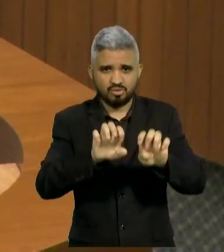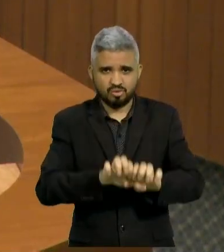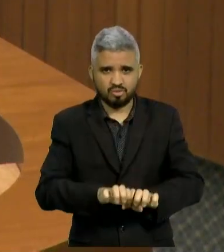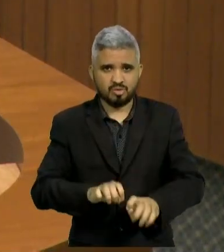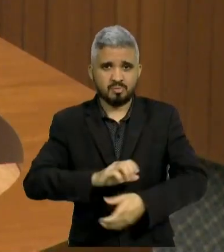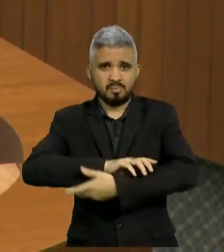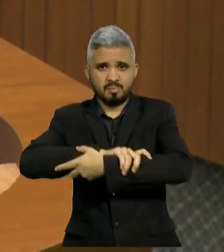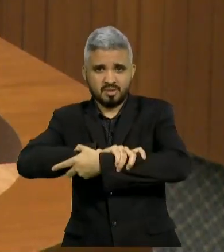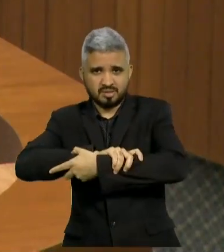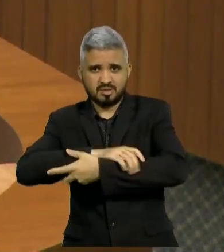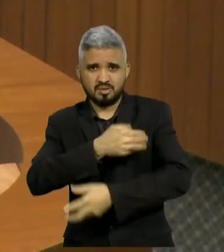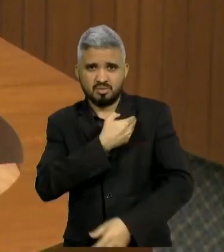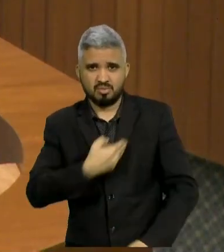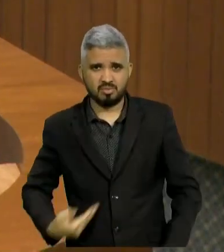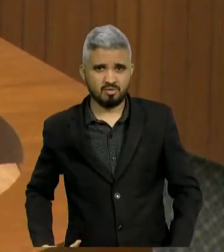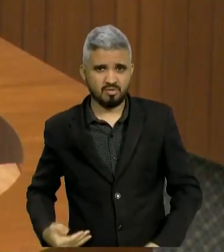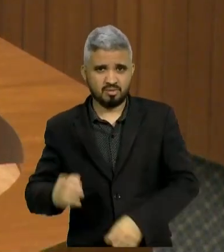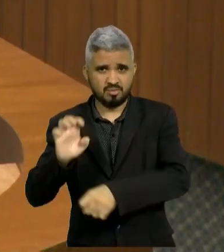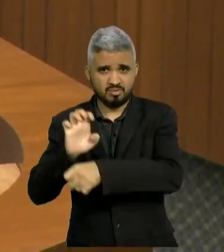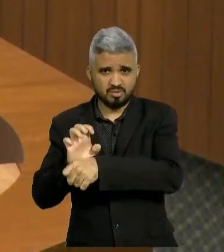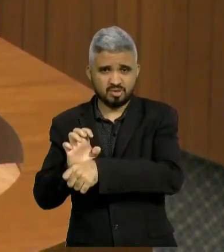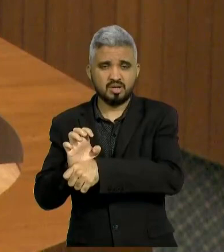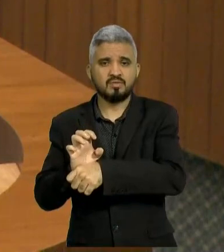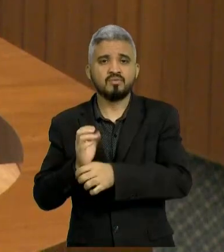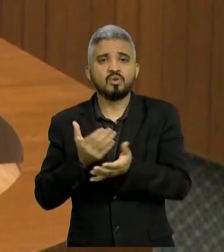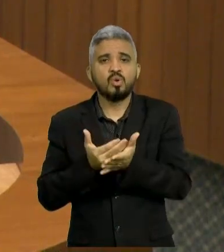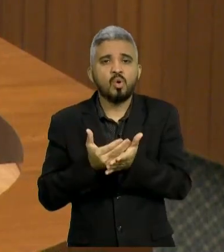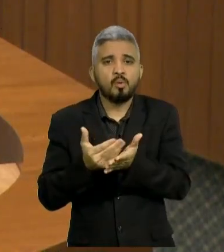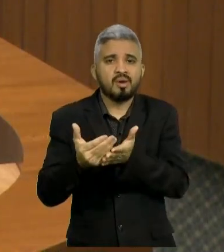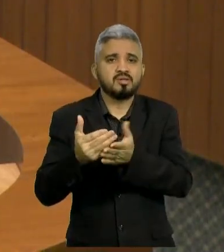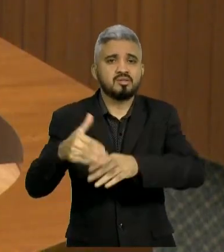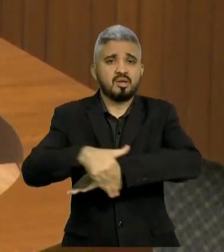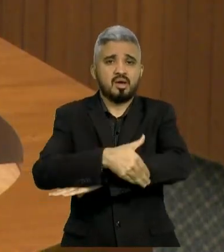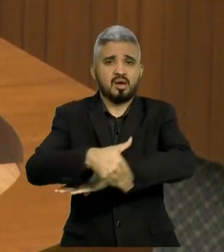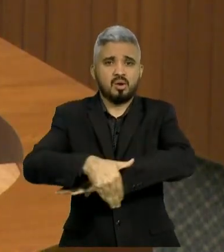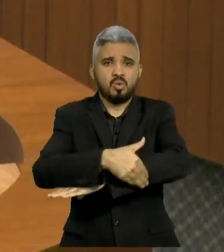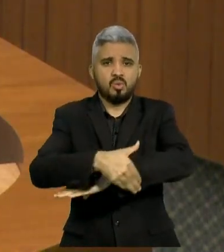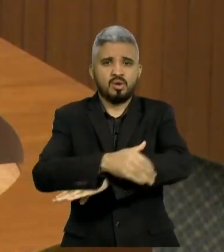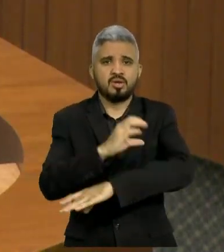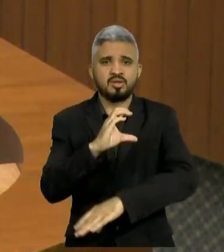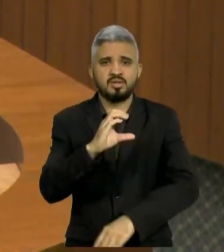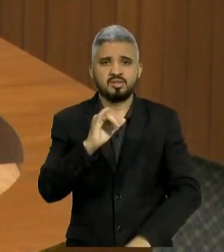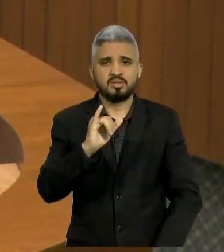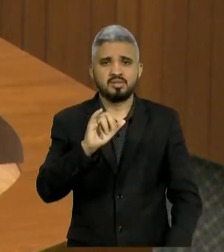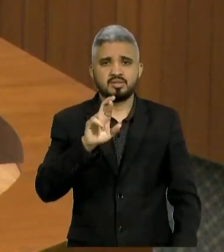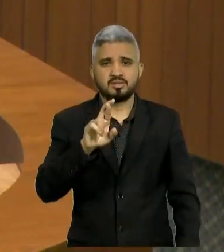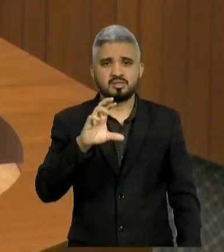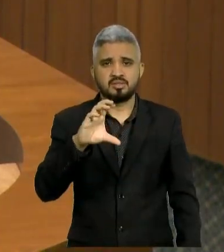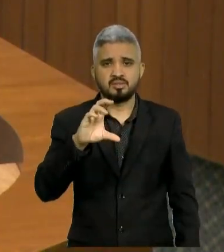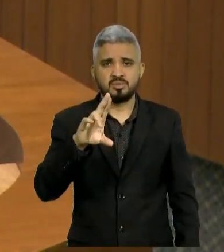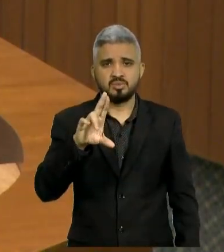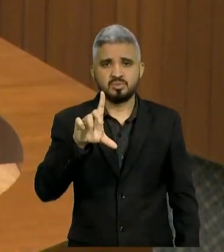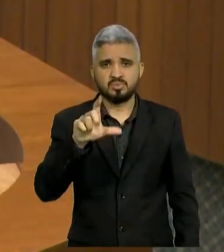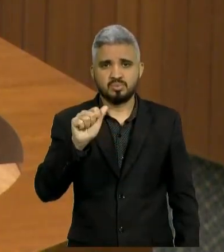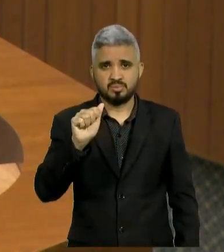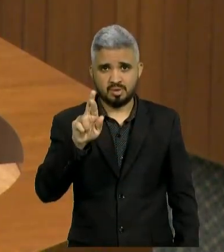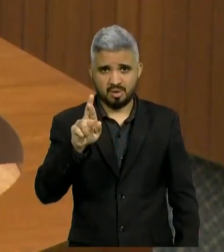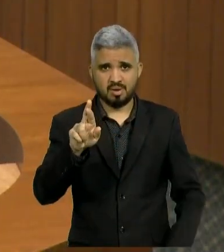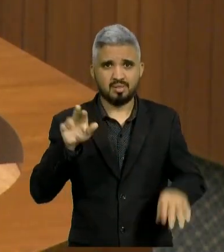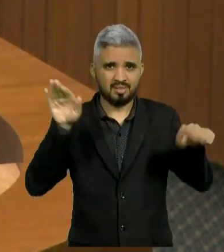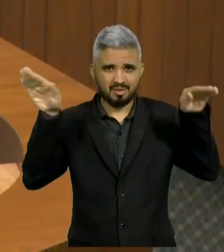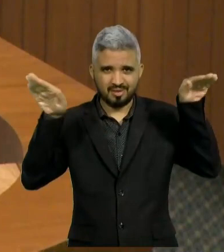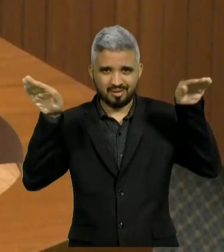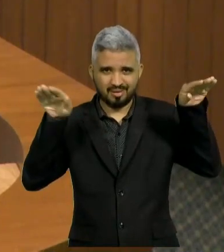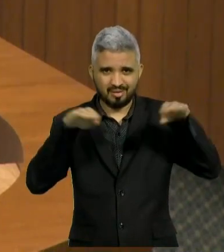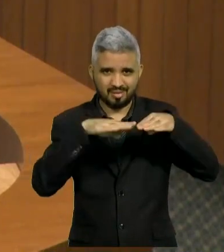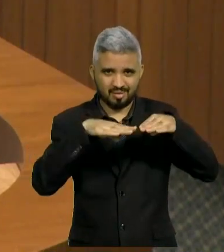ali iniciando o bloqueamento da Rua Circular. Logo em seguida, serão outras ruas que serão